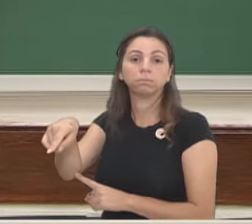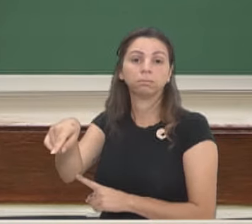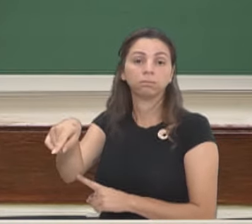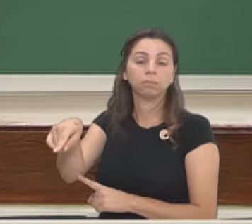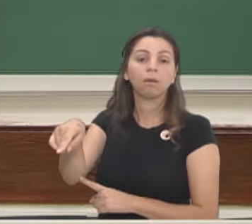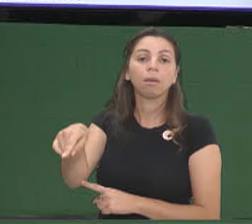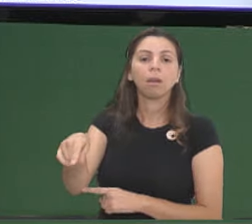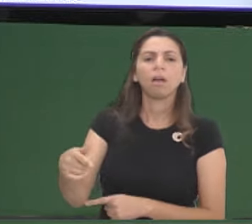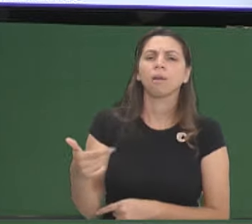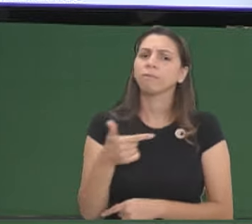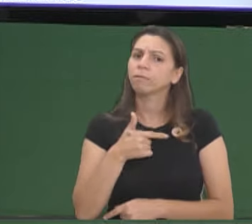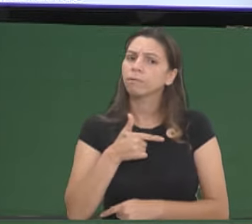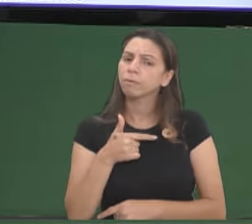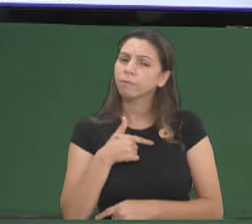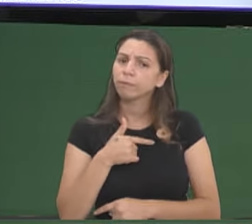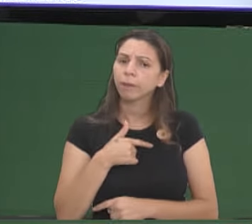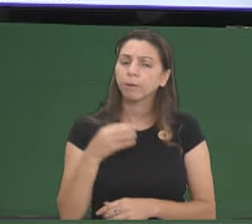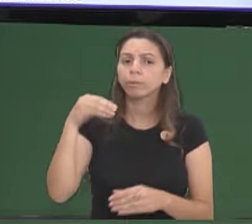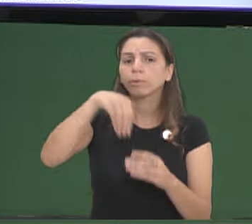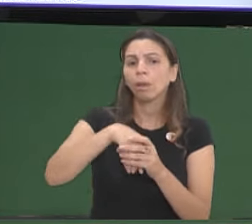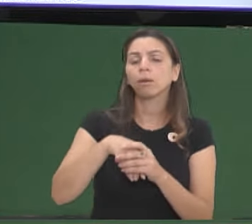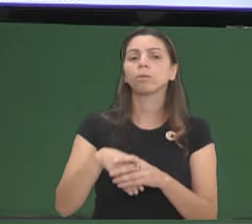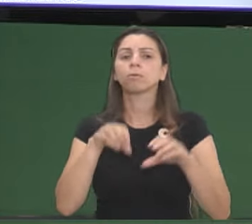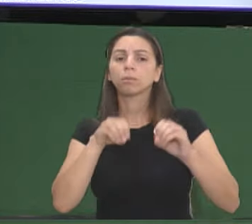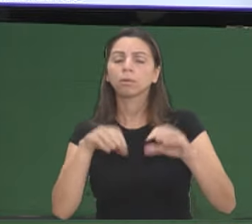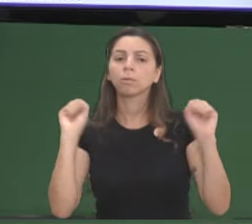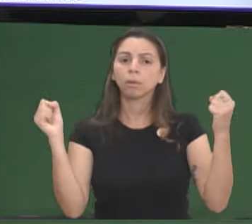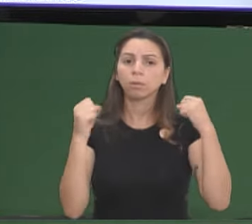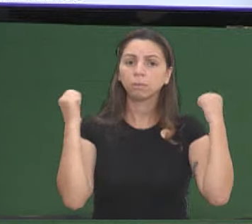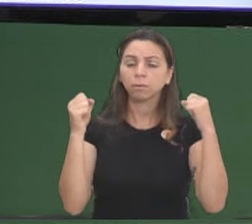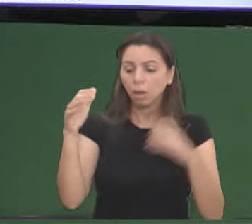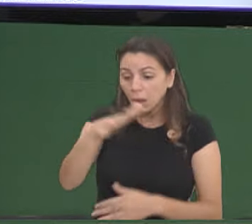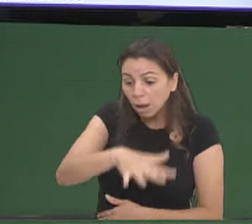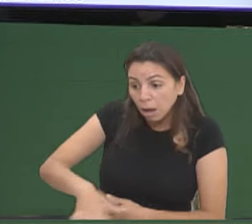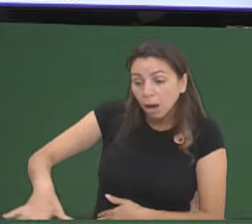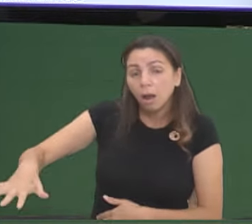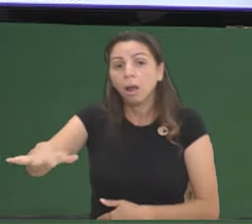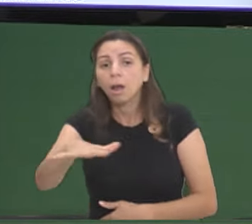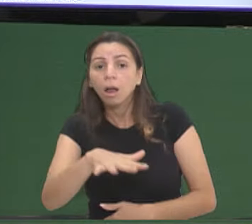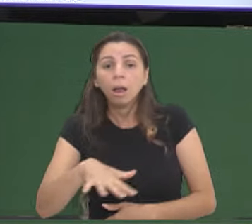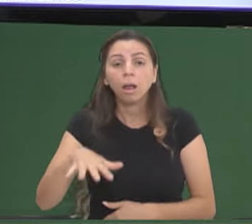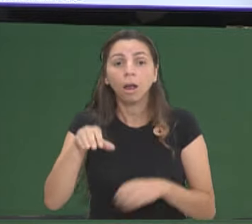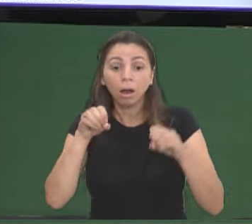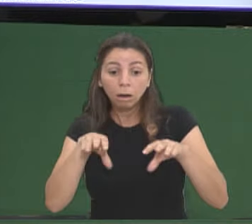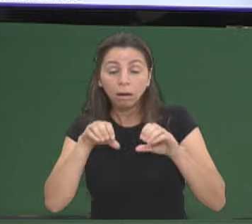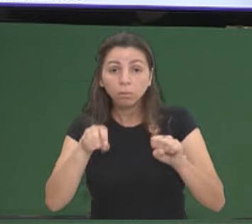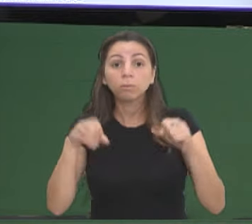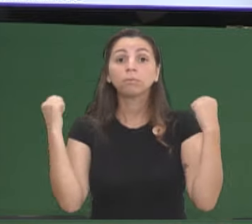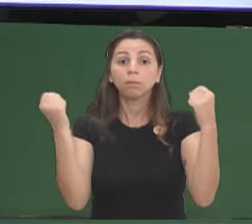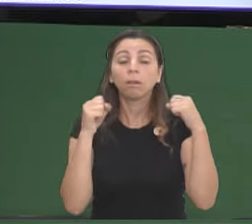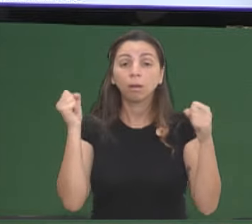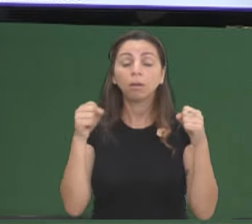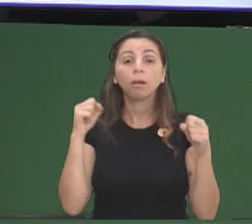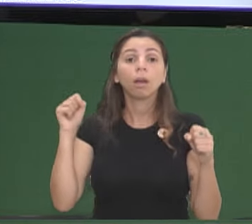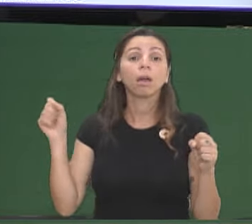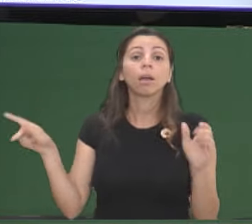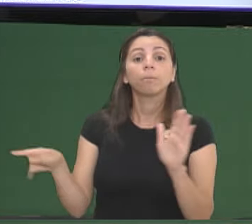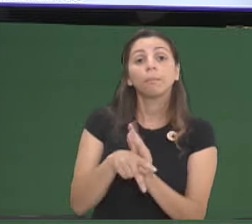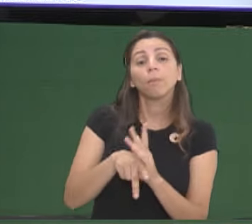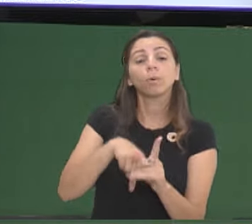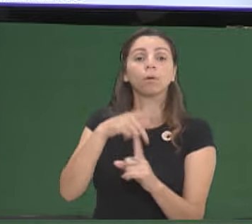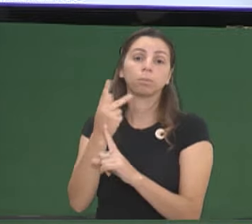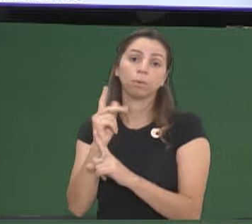é muito criticada porque é espaço de bullying, né, porque tem relação ao corpo, né, ao corpo do outro. Então a